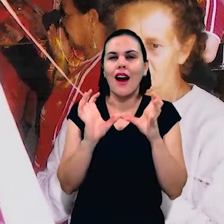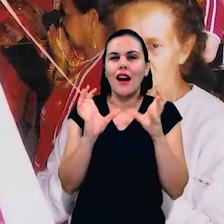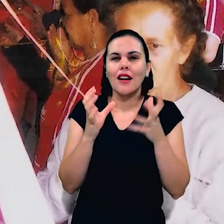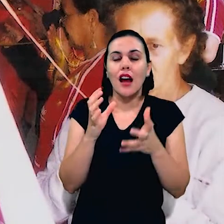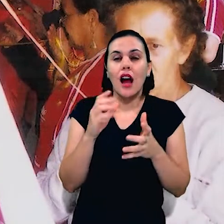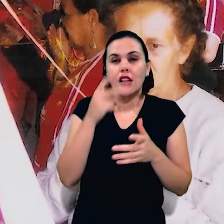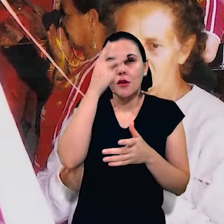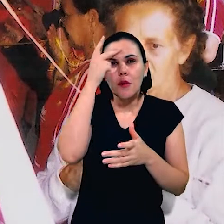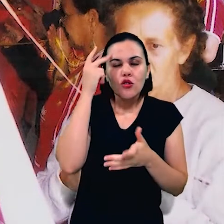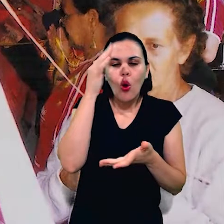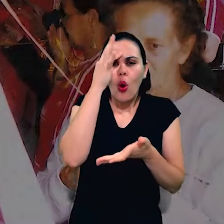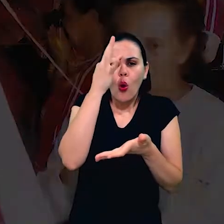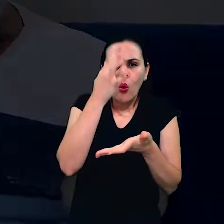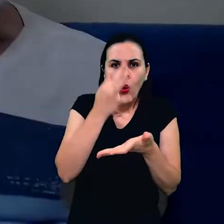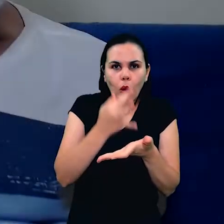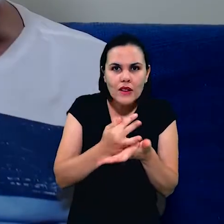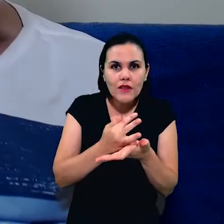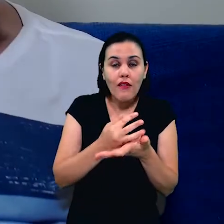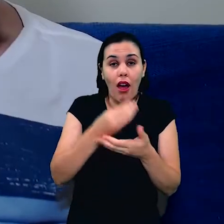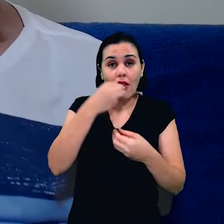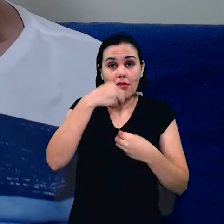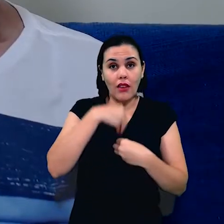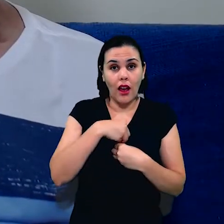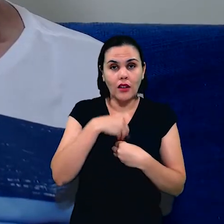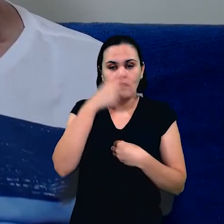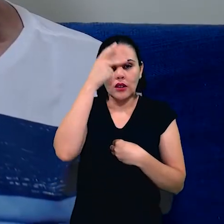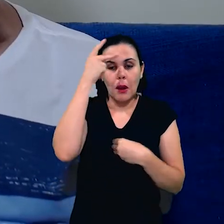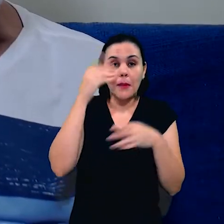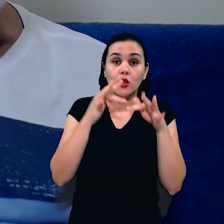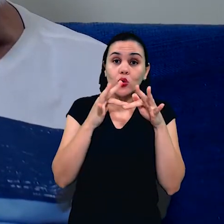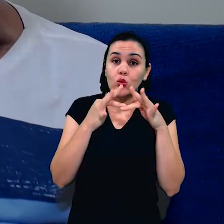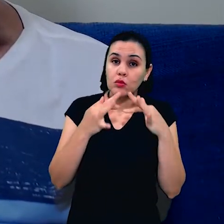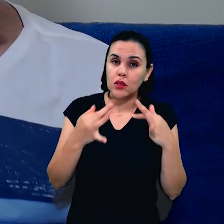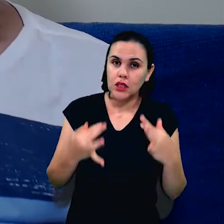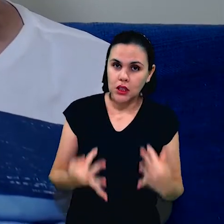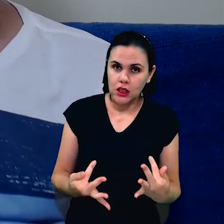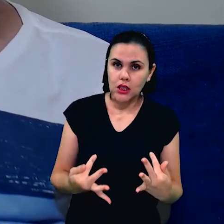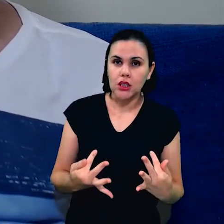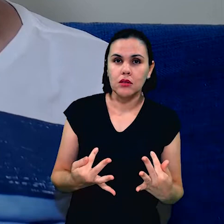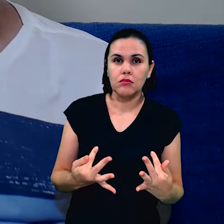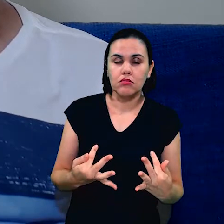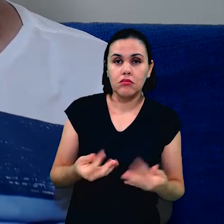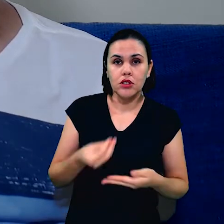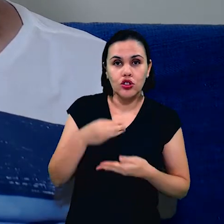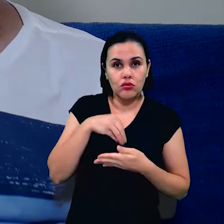aquela fé do homem simples, né, do homem primitivo.